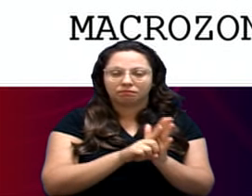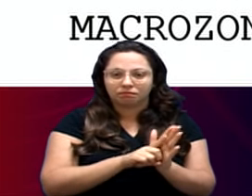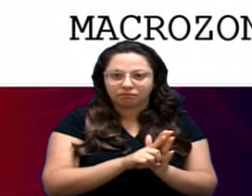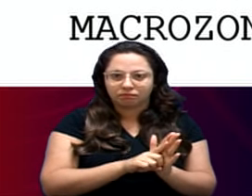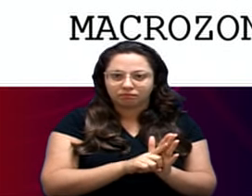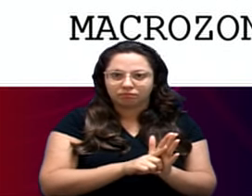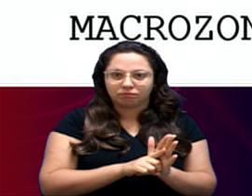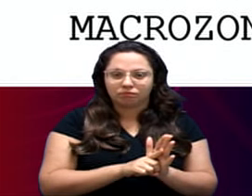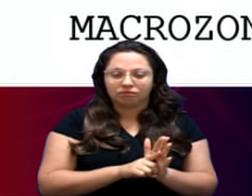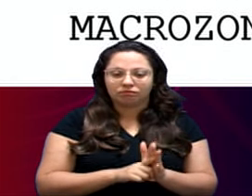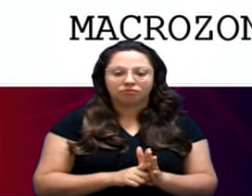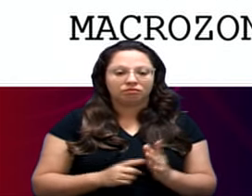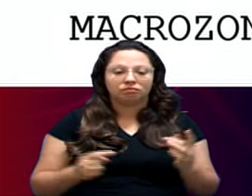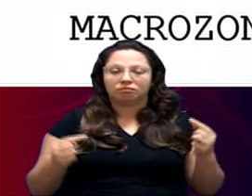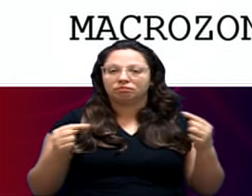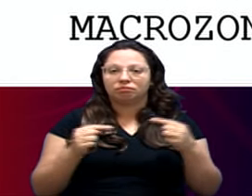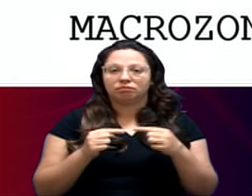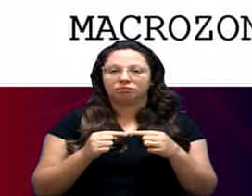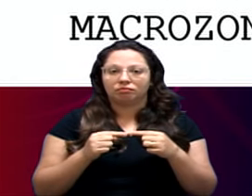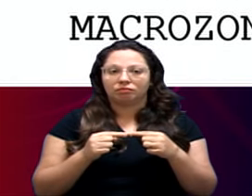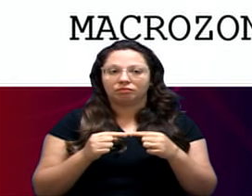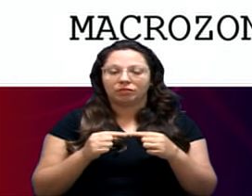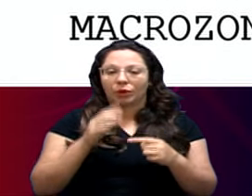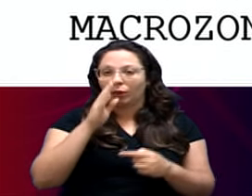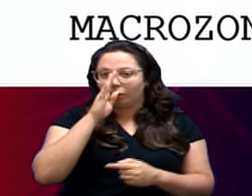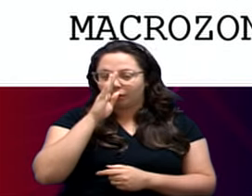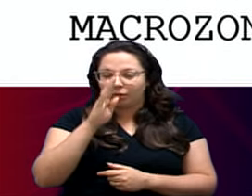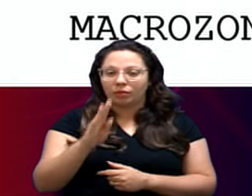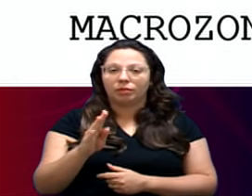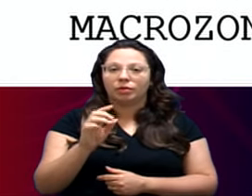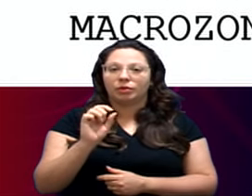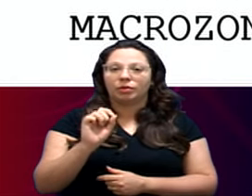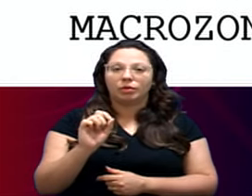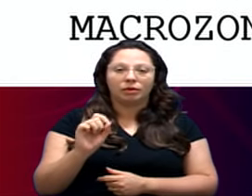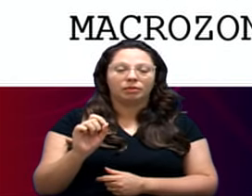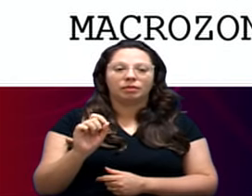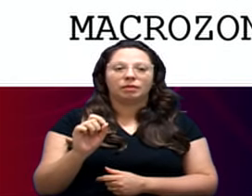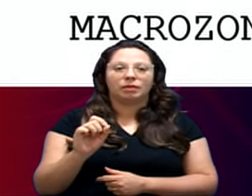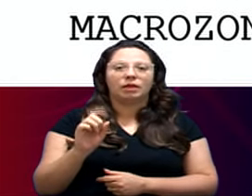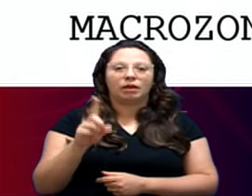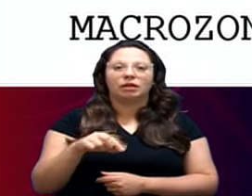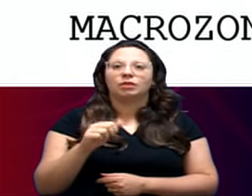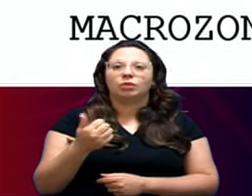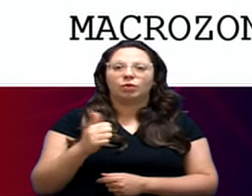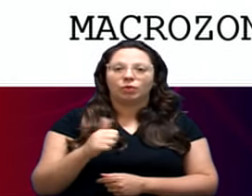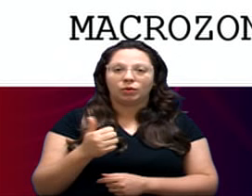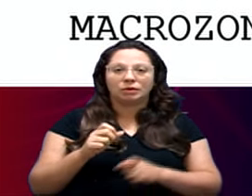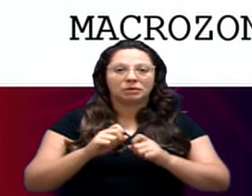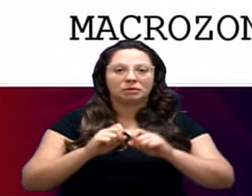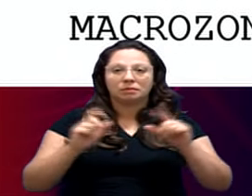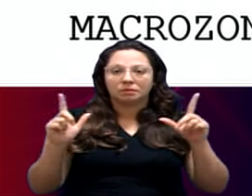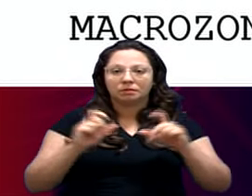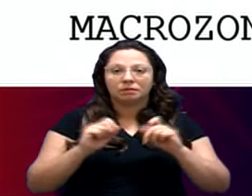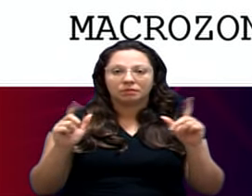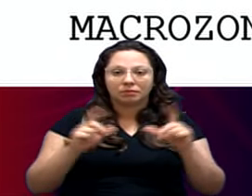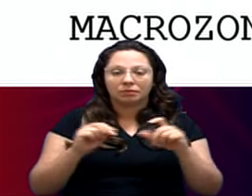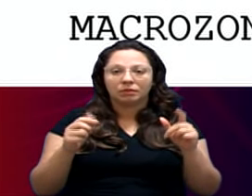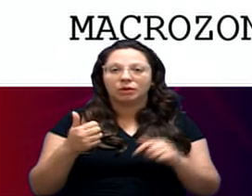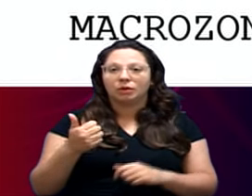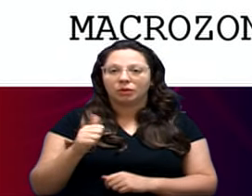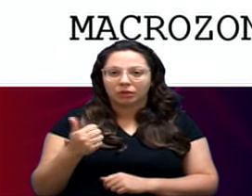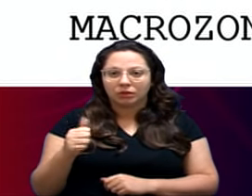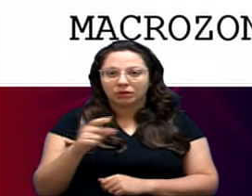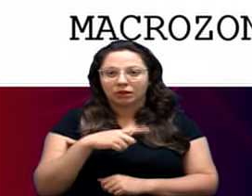e de forma bem prática e são 11 slides não é nada muito cansativo a gente